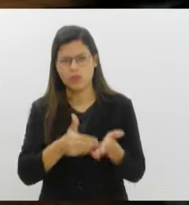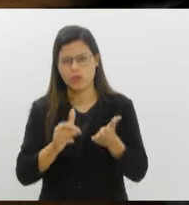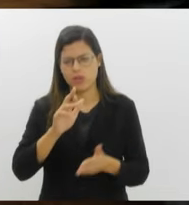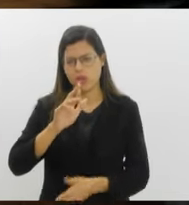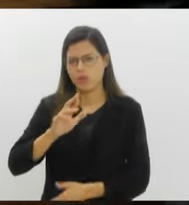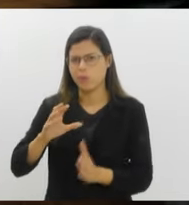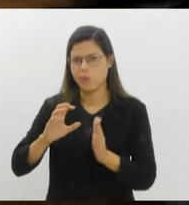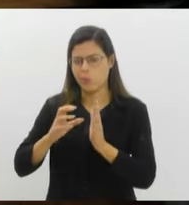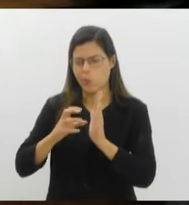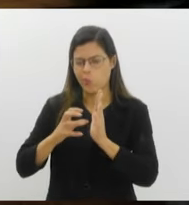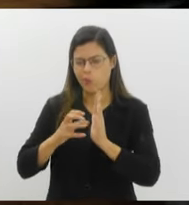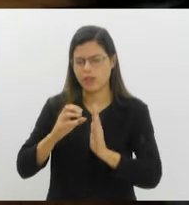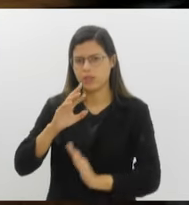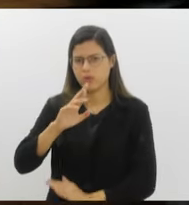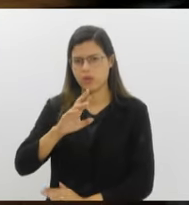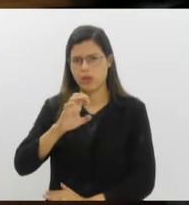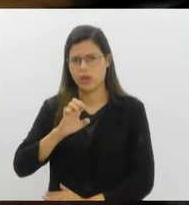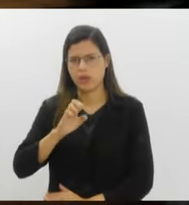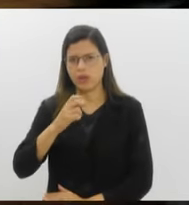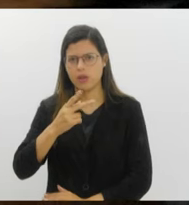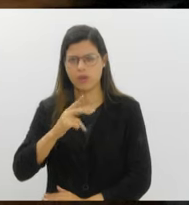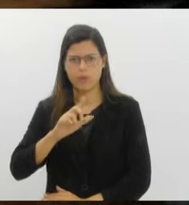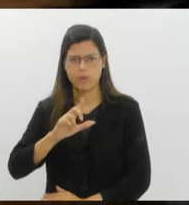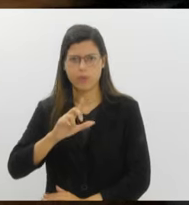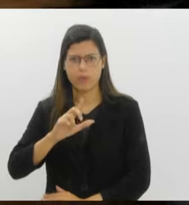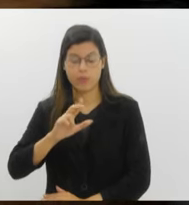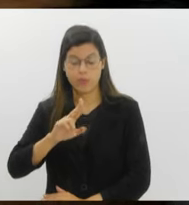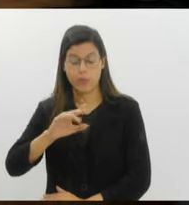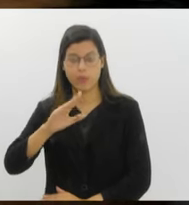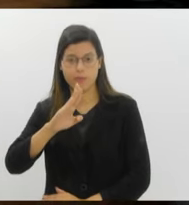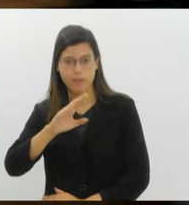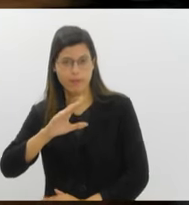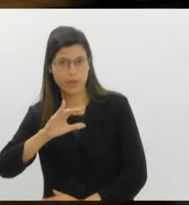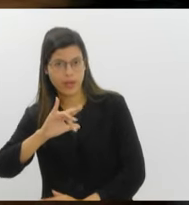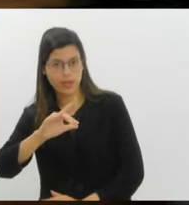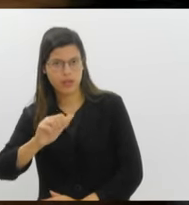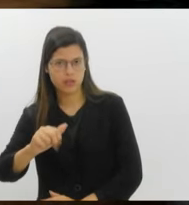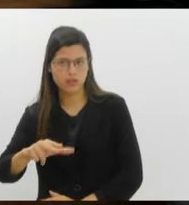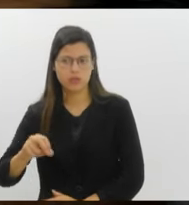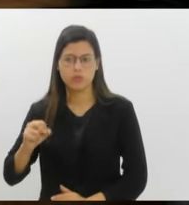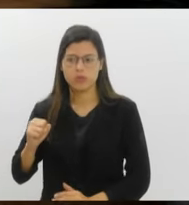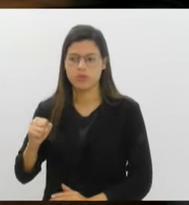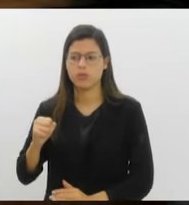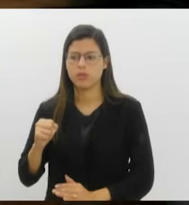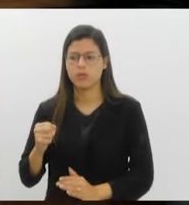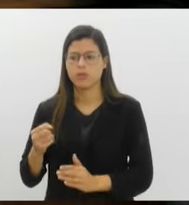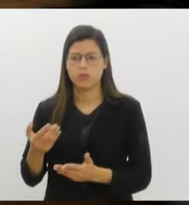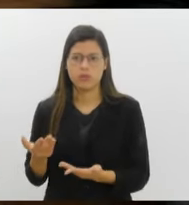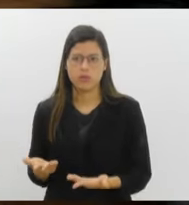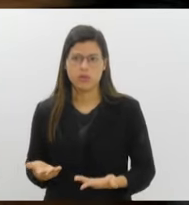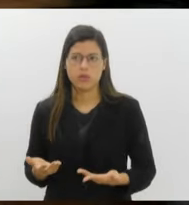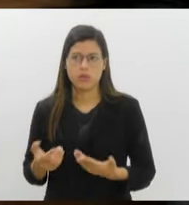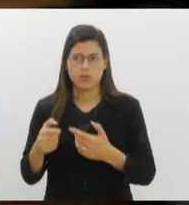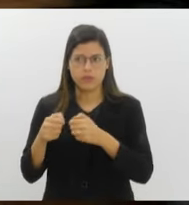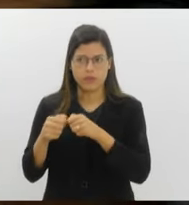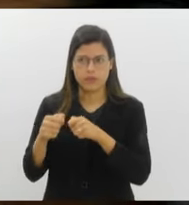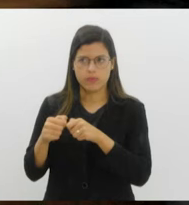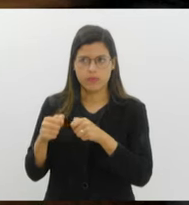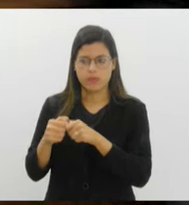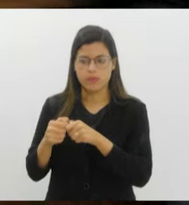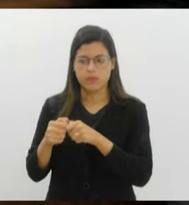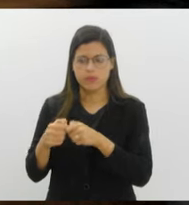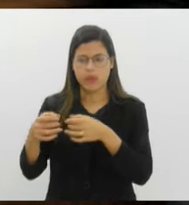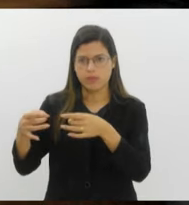elas têm alguma coisa para oferecer, ele deixa perto. Quando não tem mais, ele descarta. Assim ele fez,